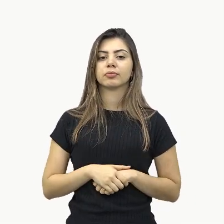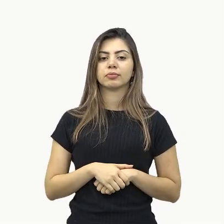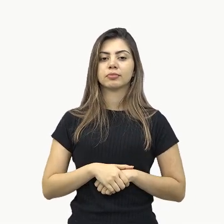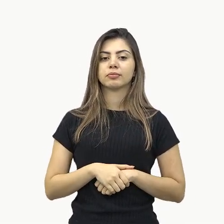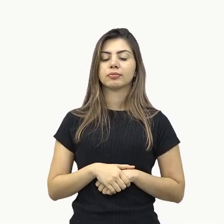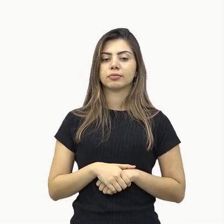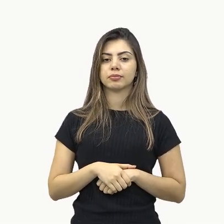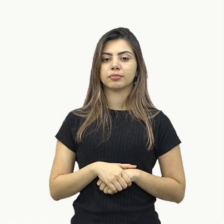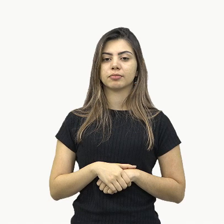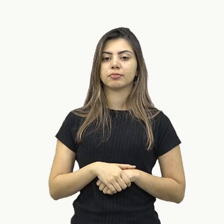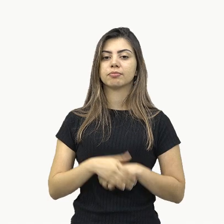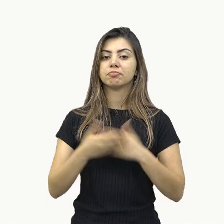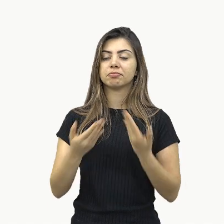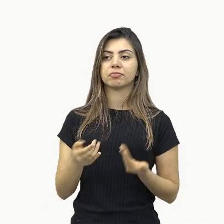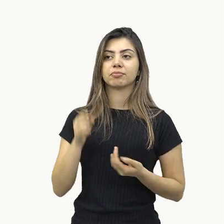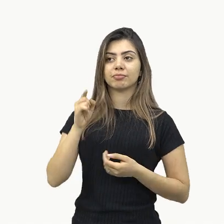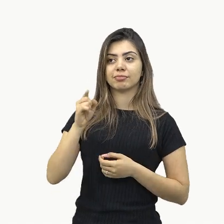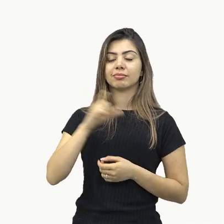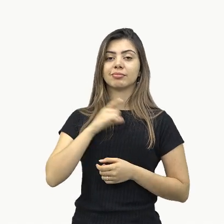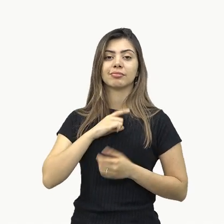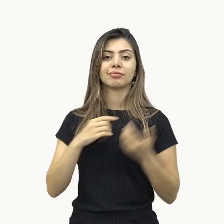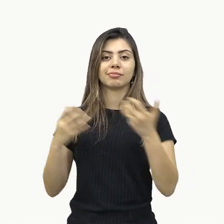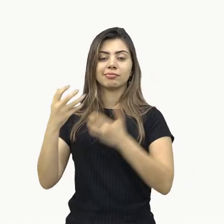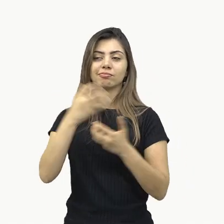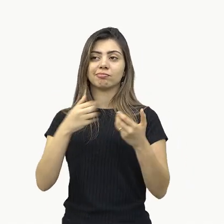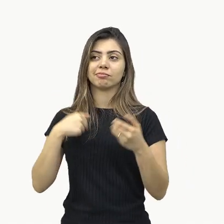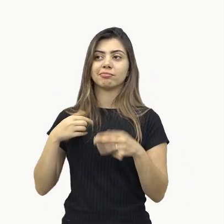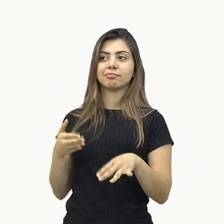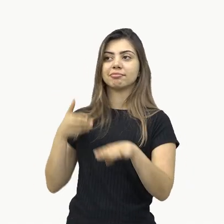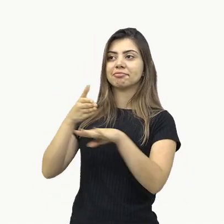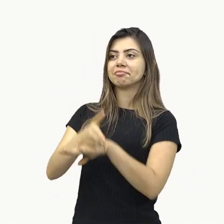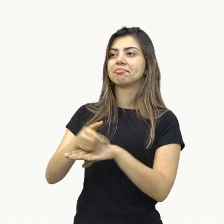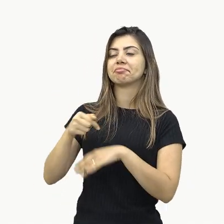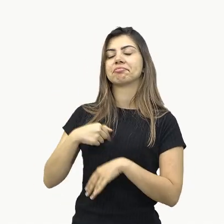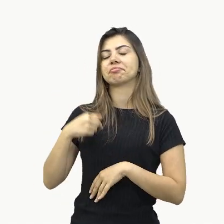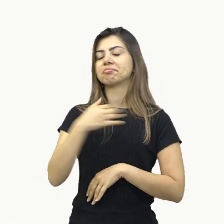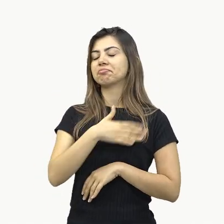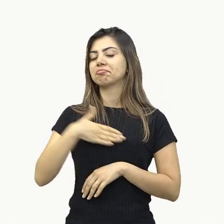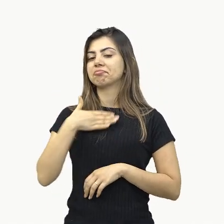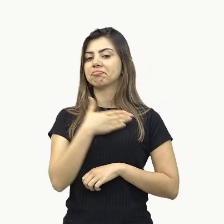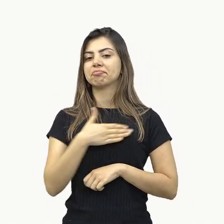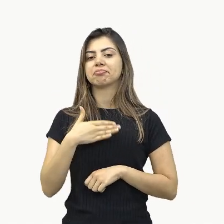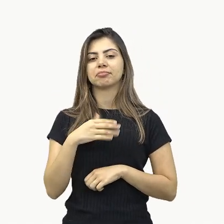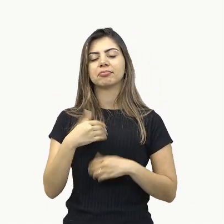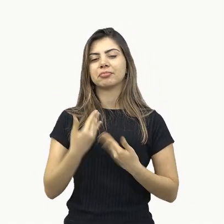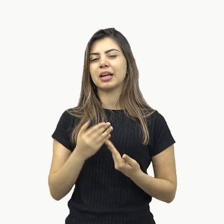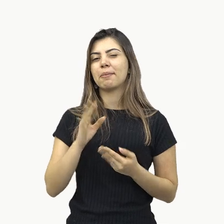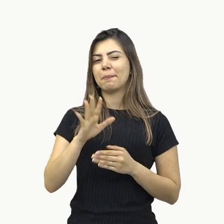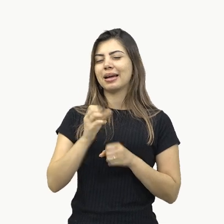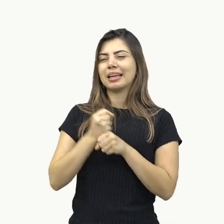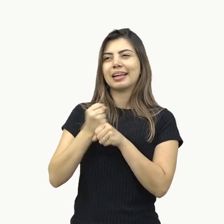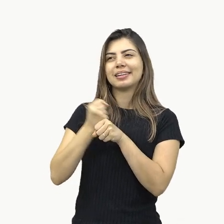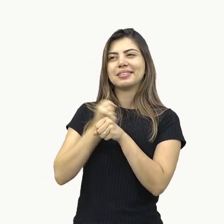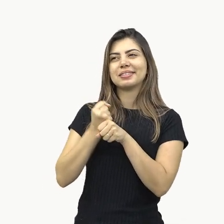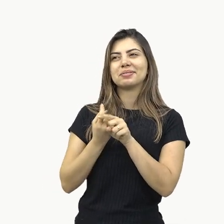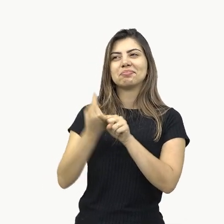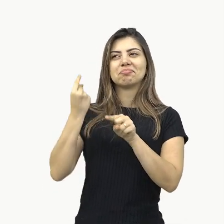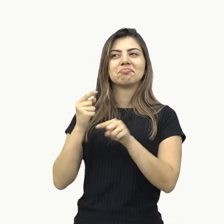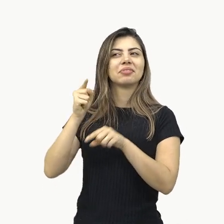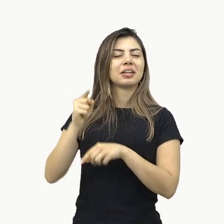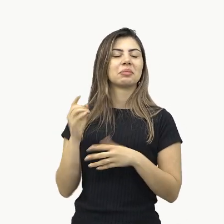quer dizer estar presente, participar. Que eu participei, mesmo sendo tantos anos atrás, tá